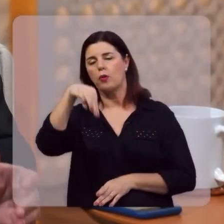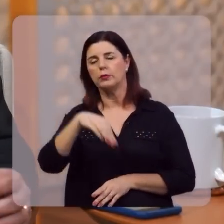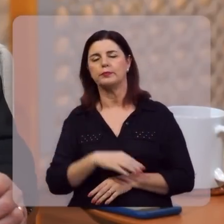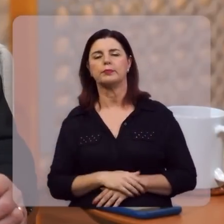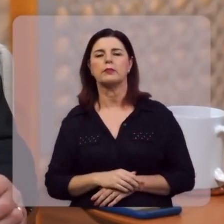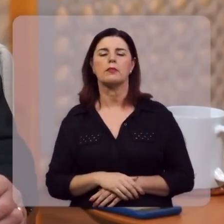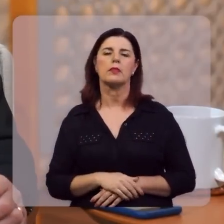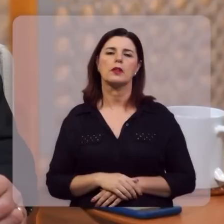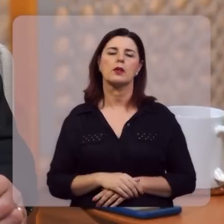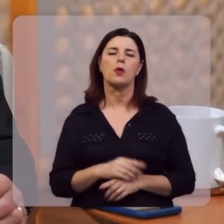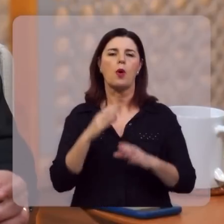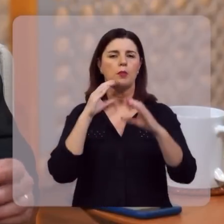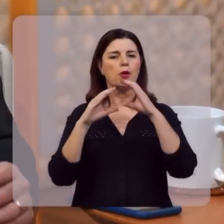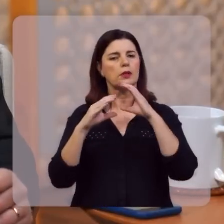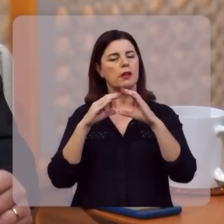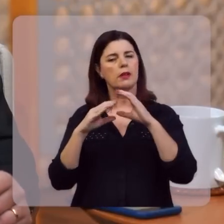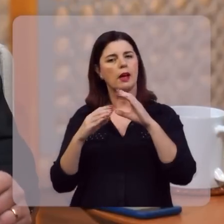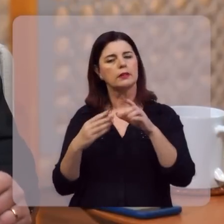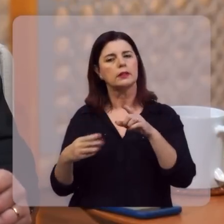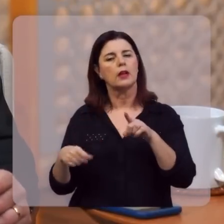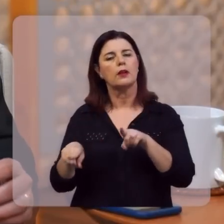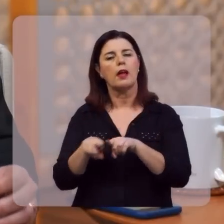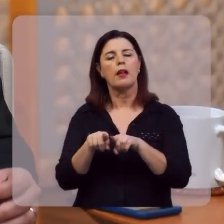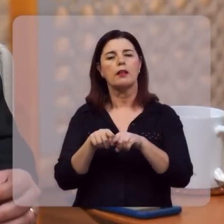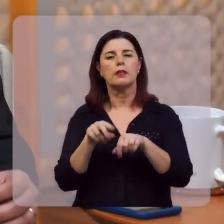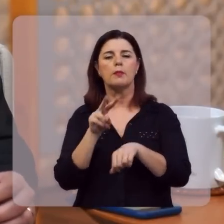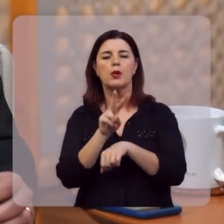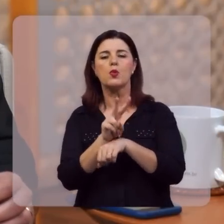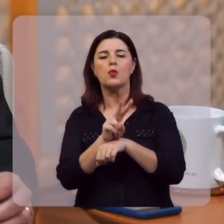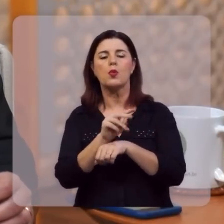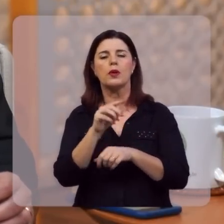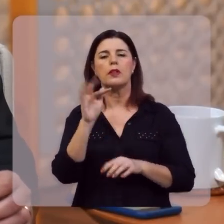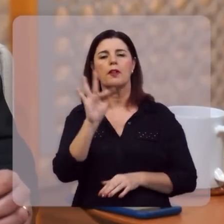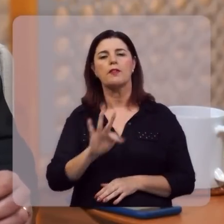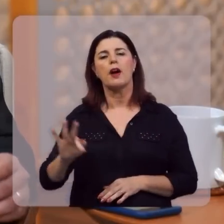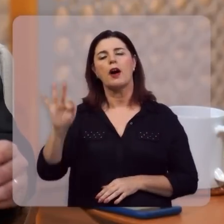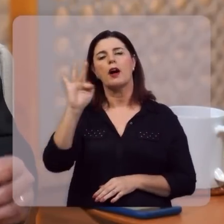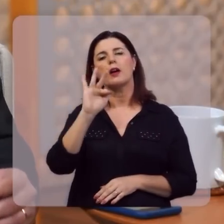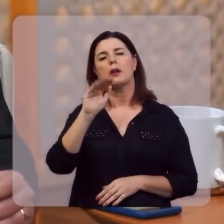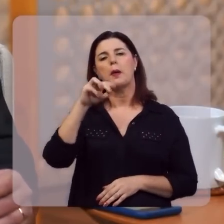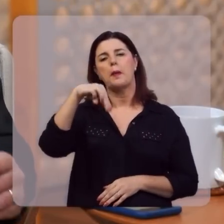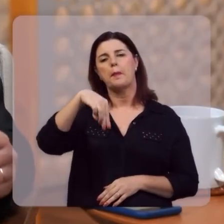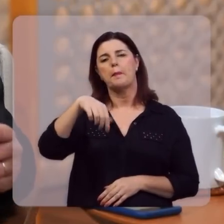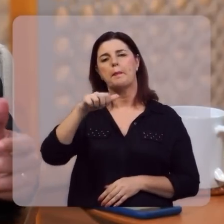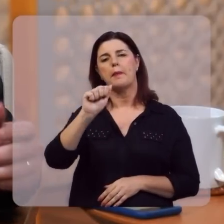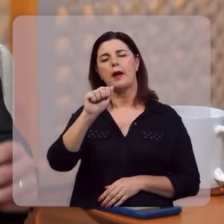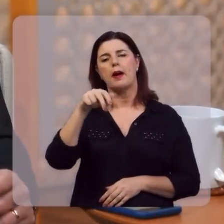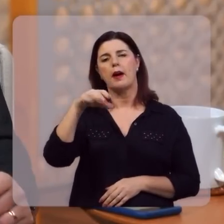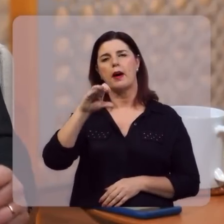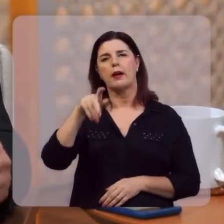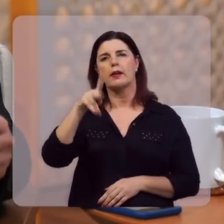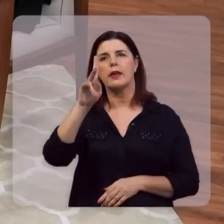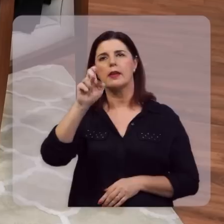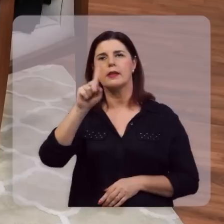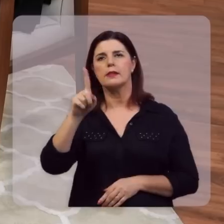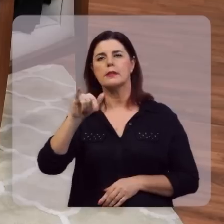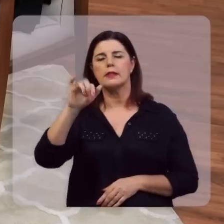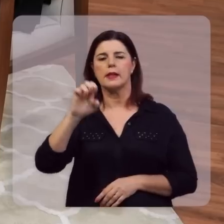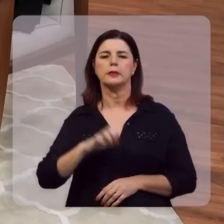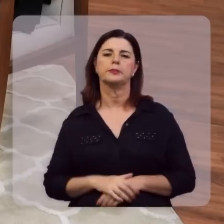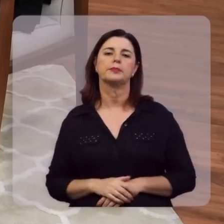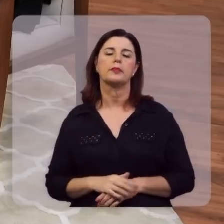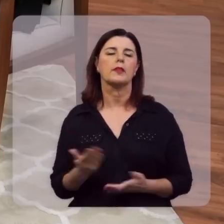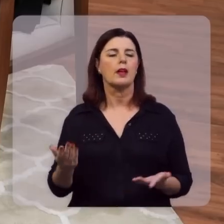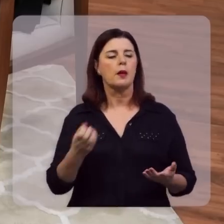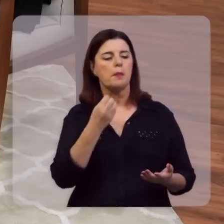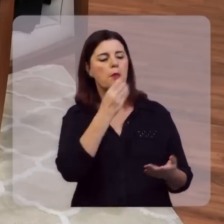Presbiteriana de Evangelização e Comunicação, e chanceler do Instituto Presbiteriano Mackenzie. Pastor Robinson, que bom tê-lo novamente